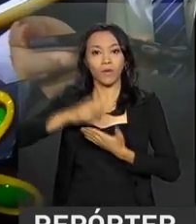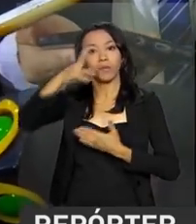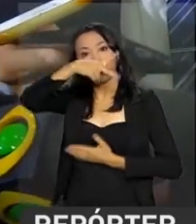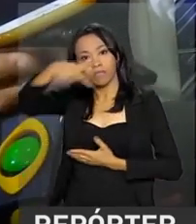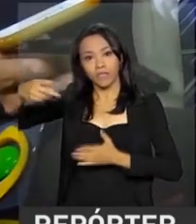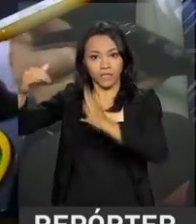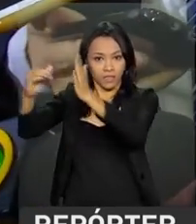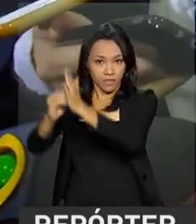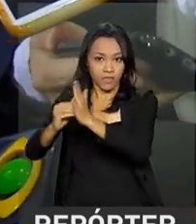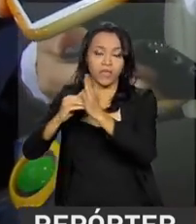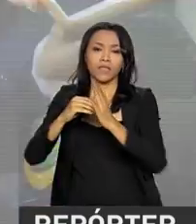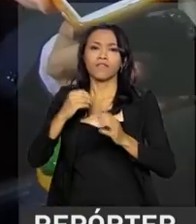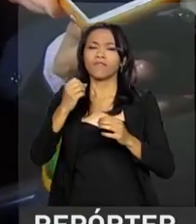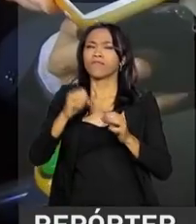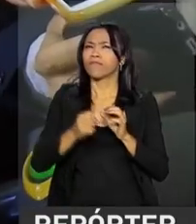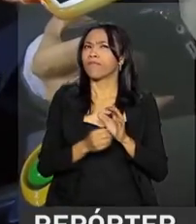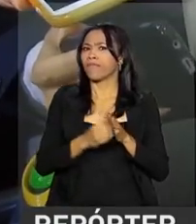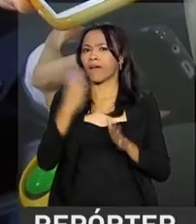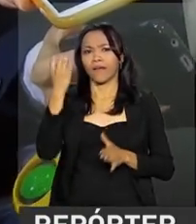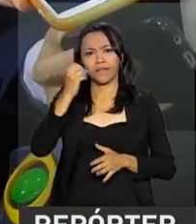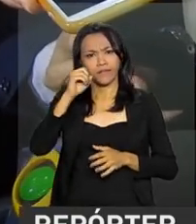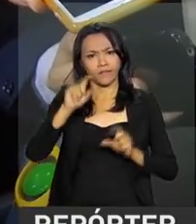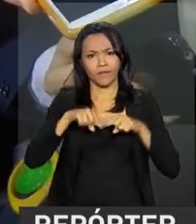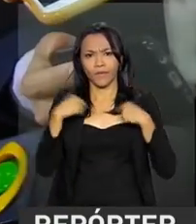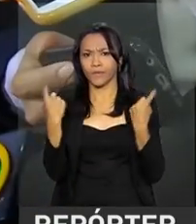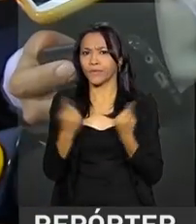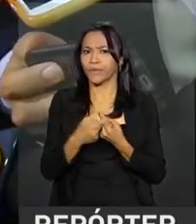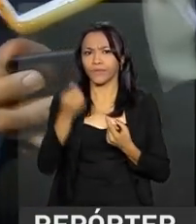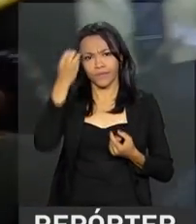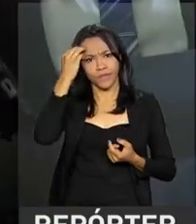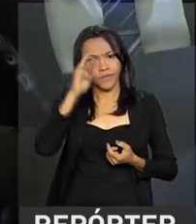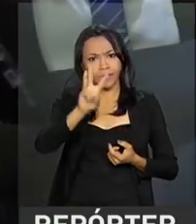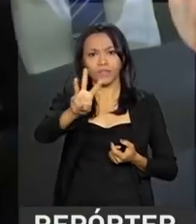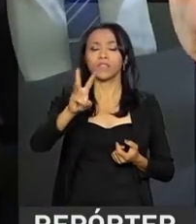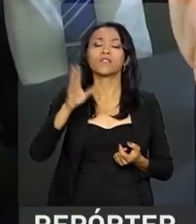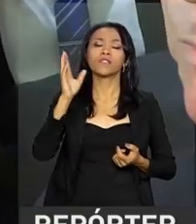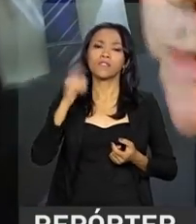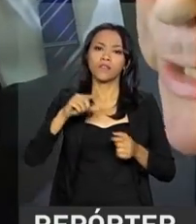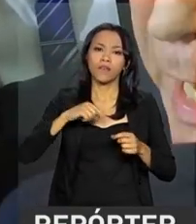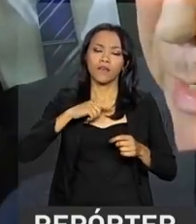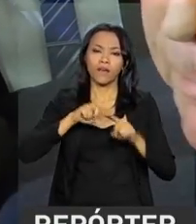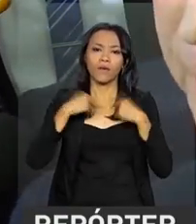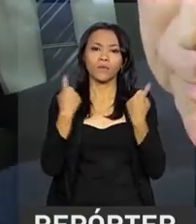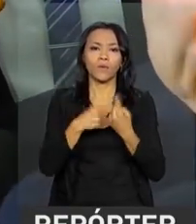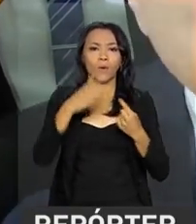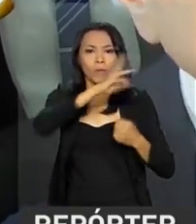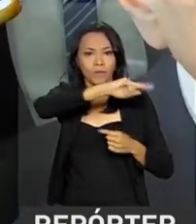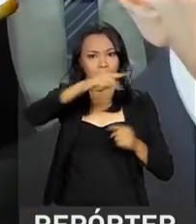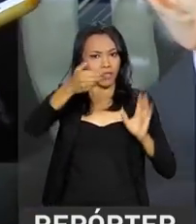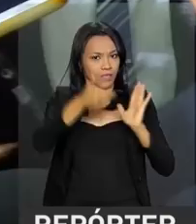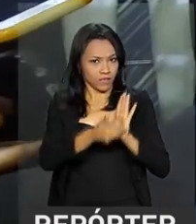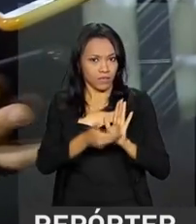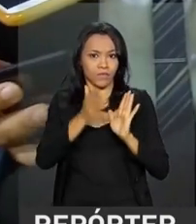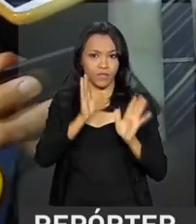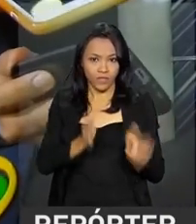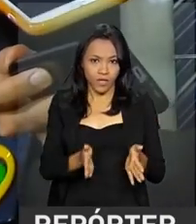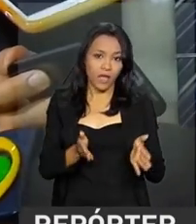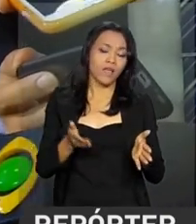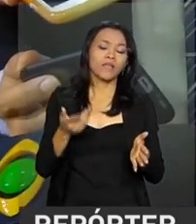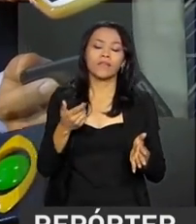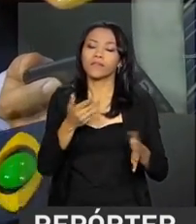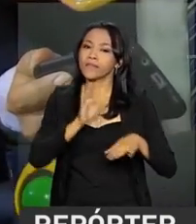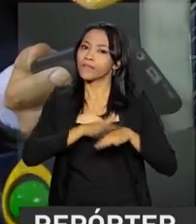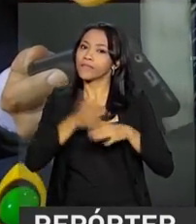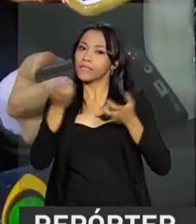nestes dois três dias fizemos uma reunião com todos os líderes completou eu acho que há desde que se explica direitinho